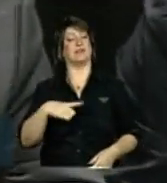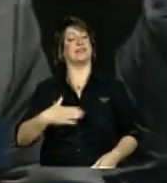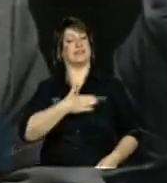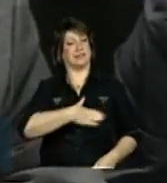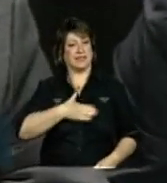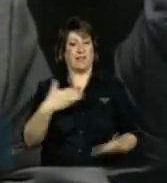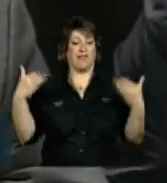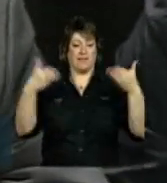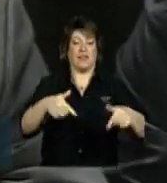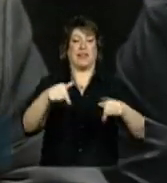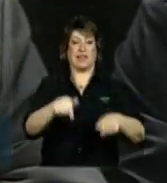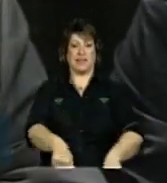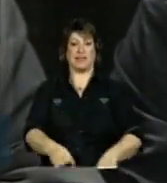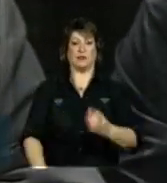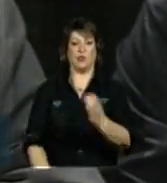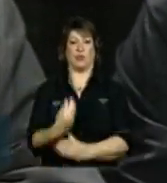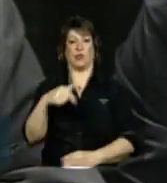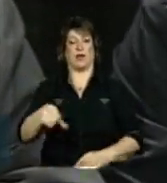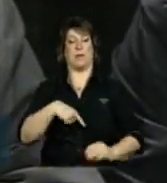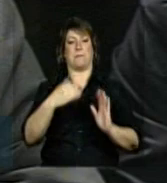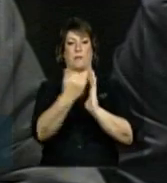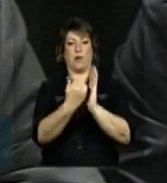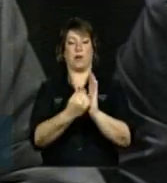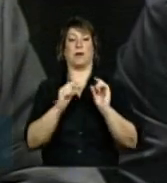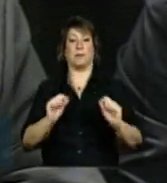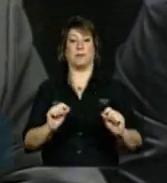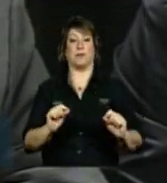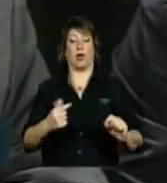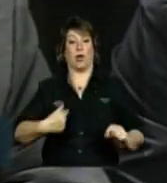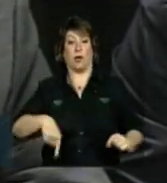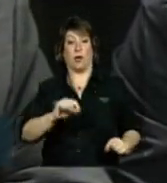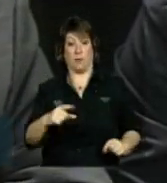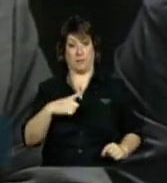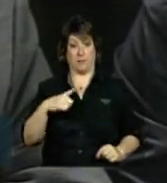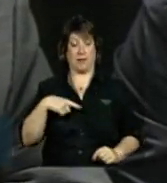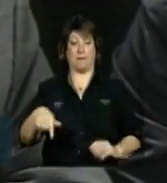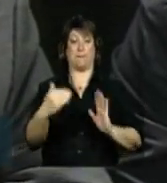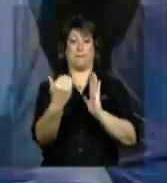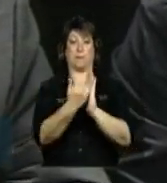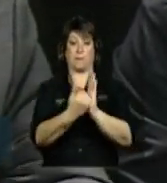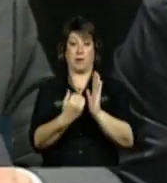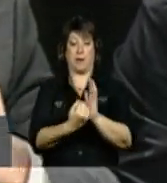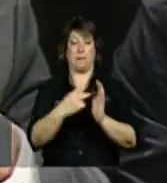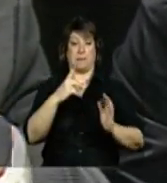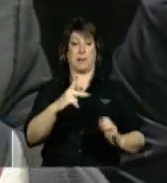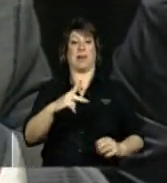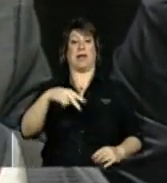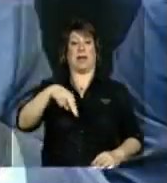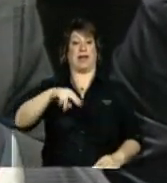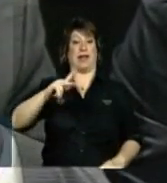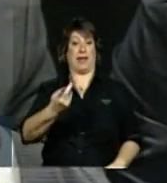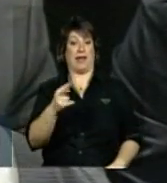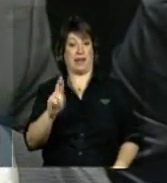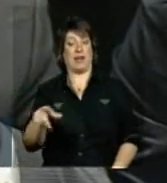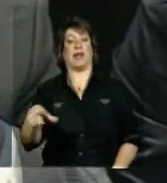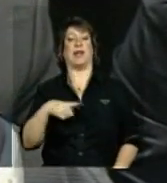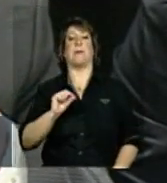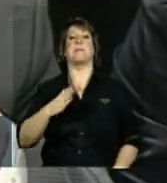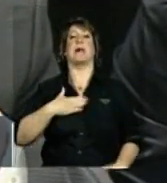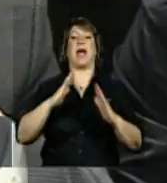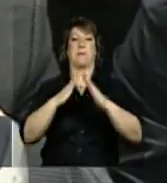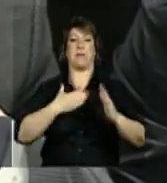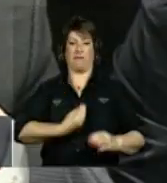lançamento, desse programa, e dizer que no que nos compete, que é o PNHR, o programa do Minha Casa Minha Vida, nós temos